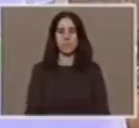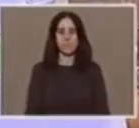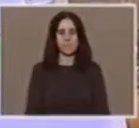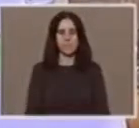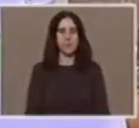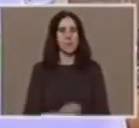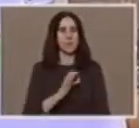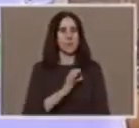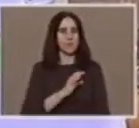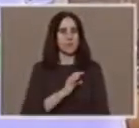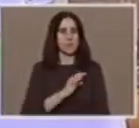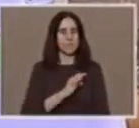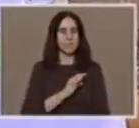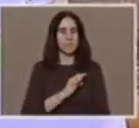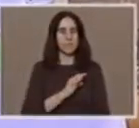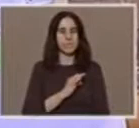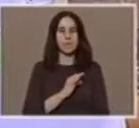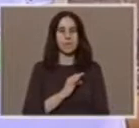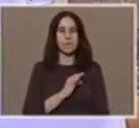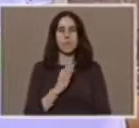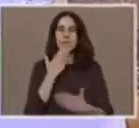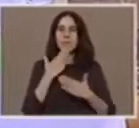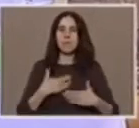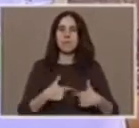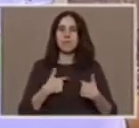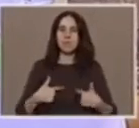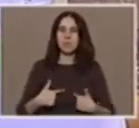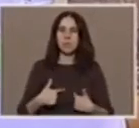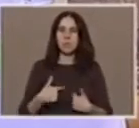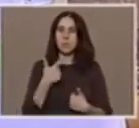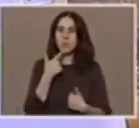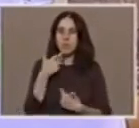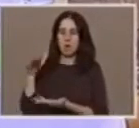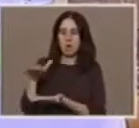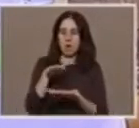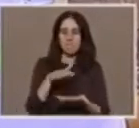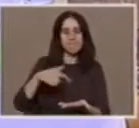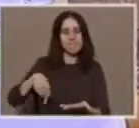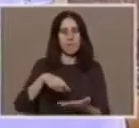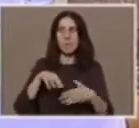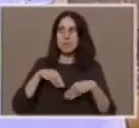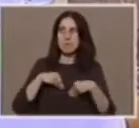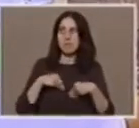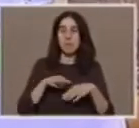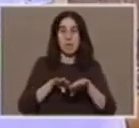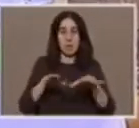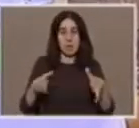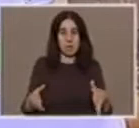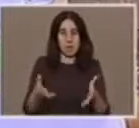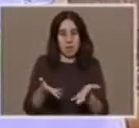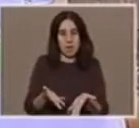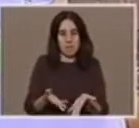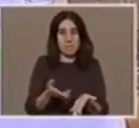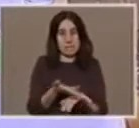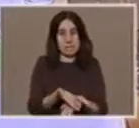Aceitai, Senhor, os dons que recebemos da vossa generosidade e trazemos ao vosso altar, e fazei que